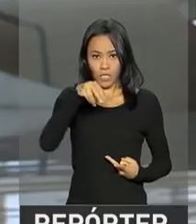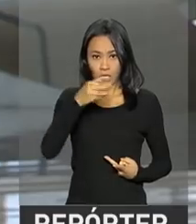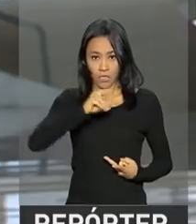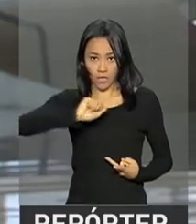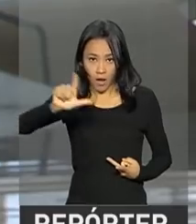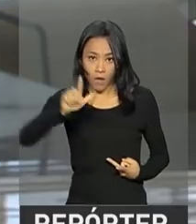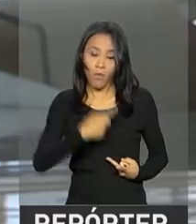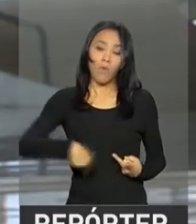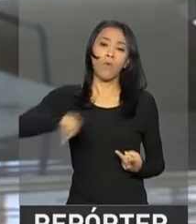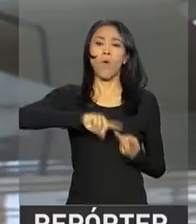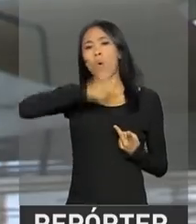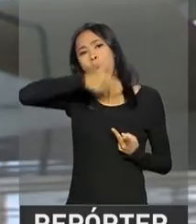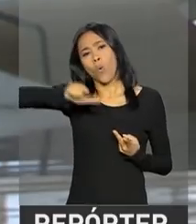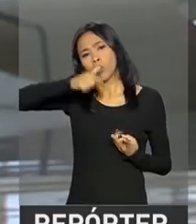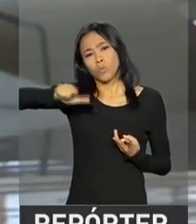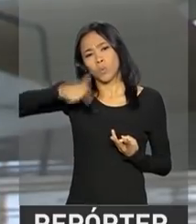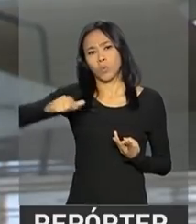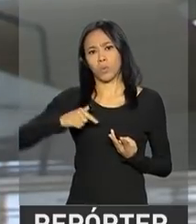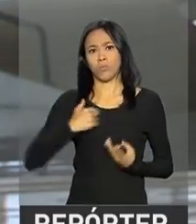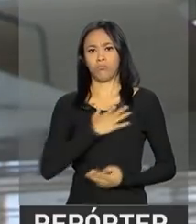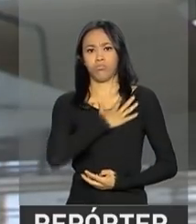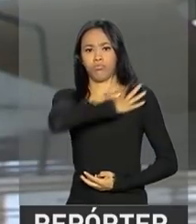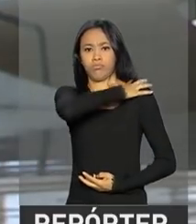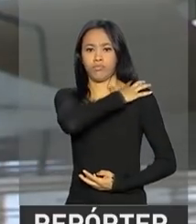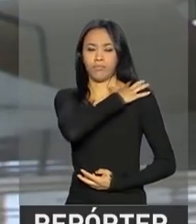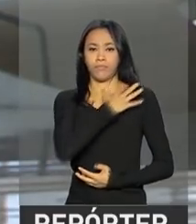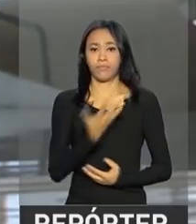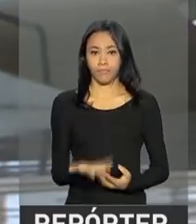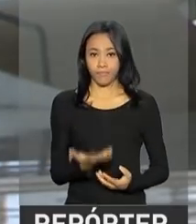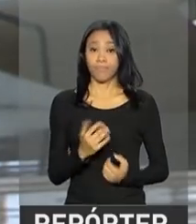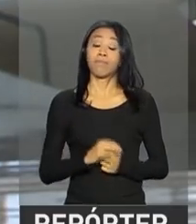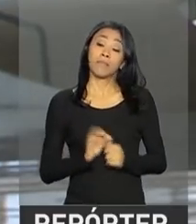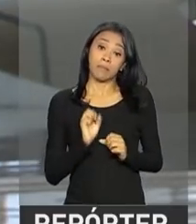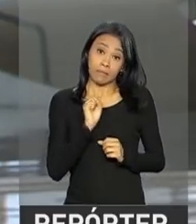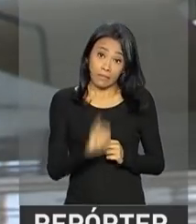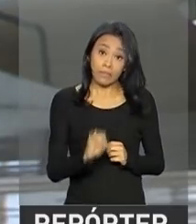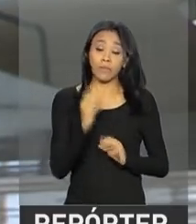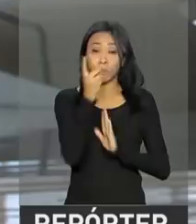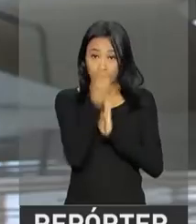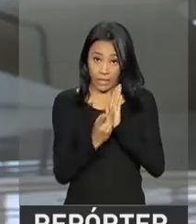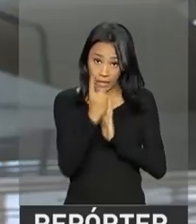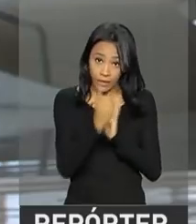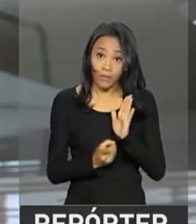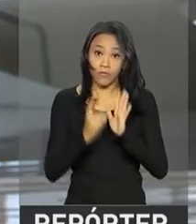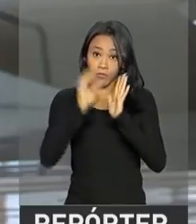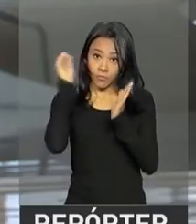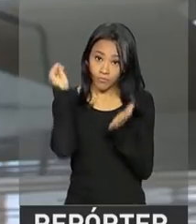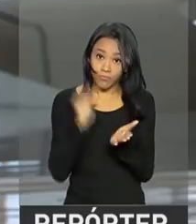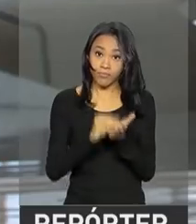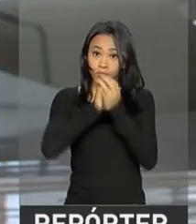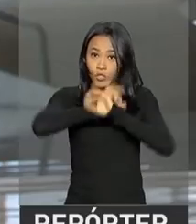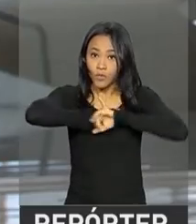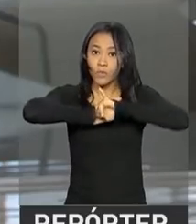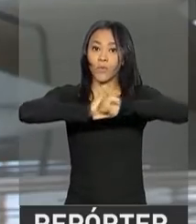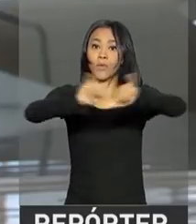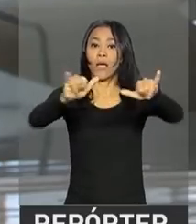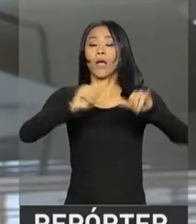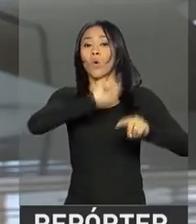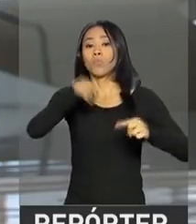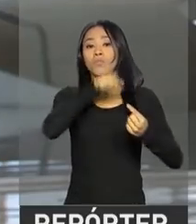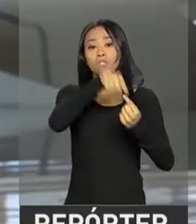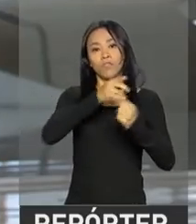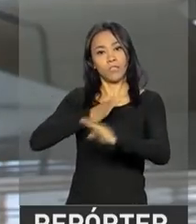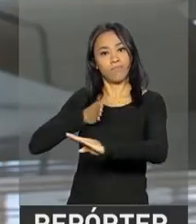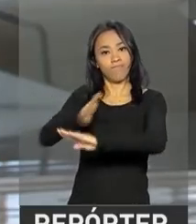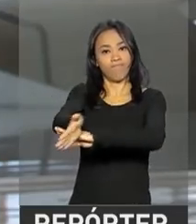e também outros oficiais da corporação. Bom, se o decreto for realmente publicado no sentido de uma intervenção,